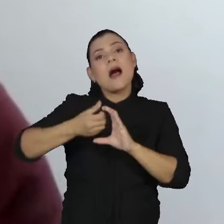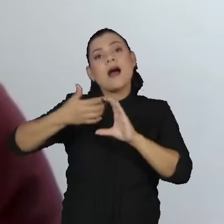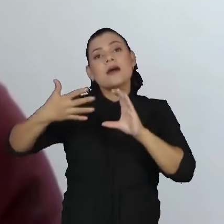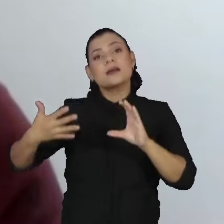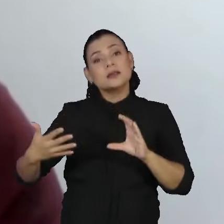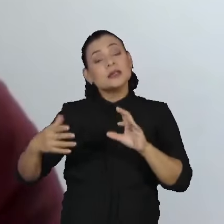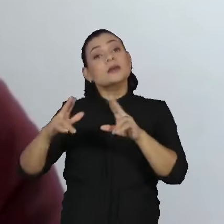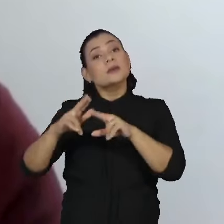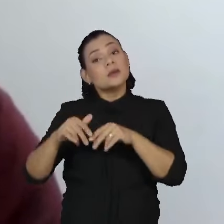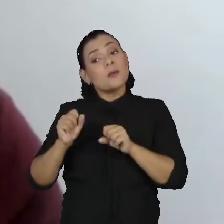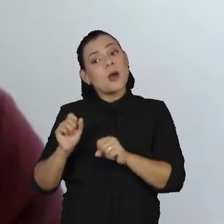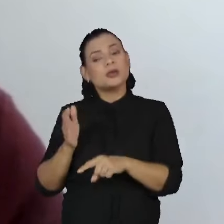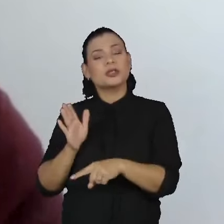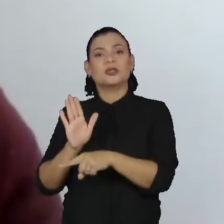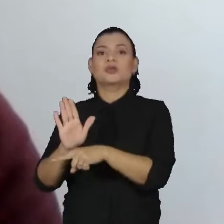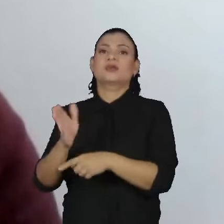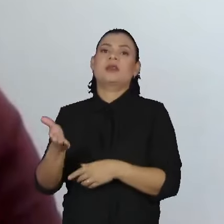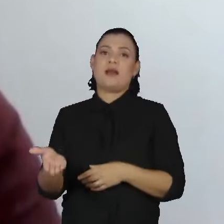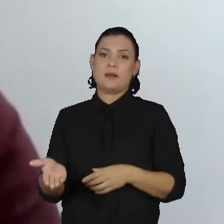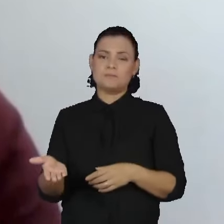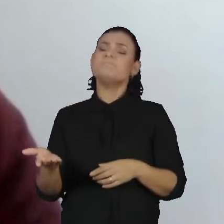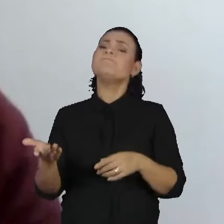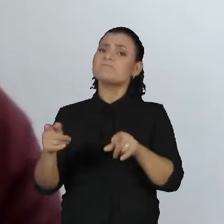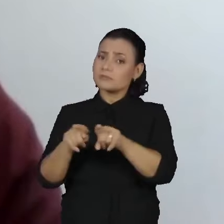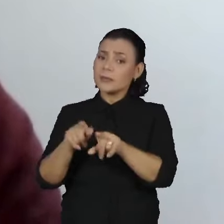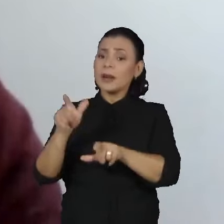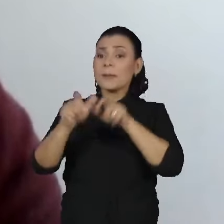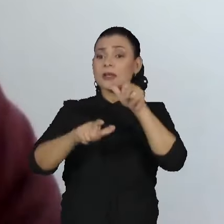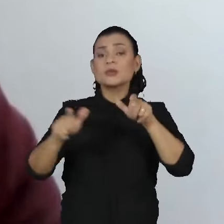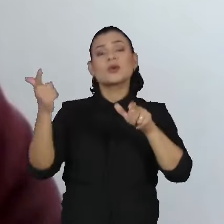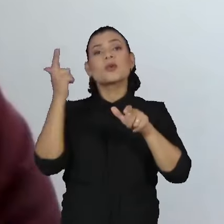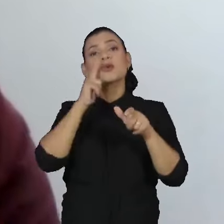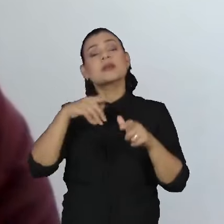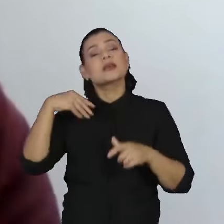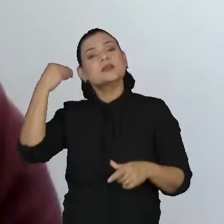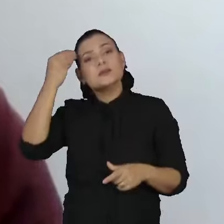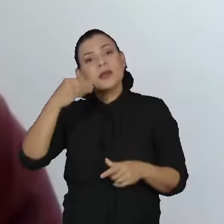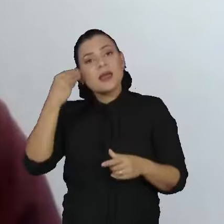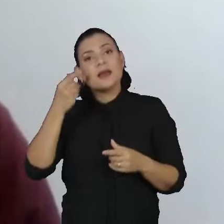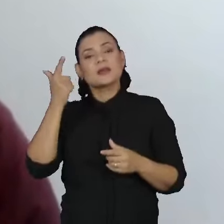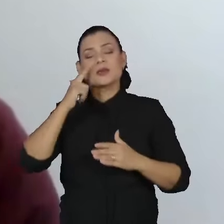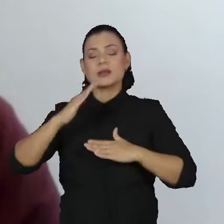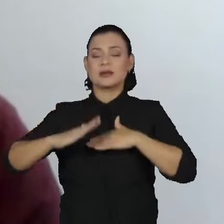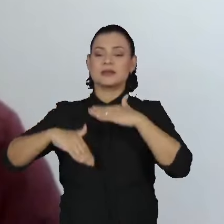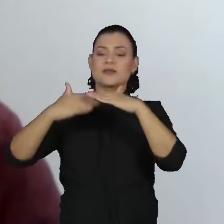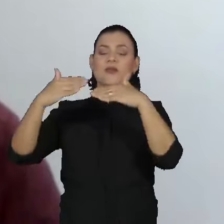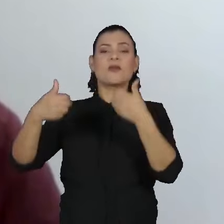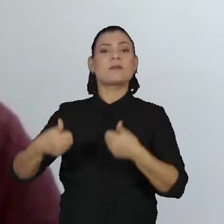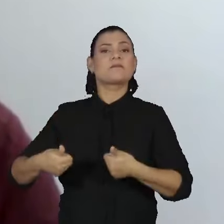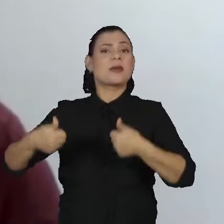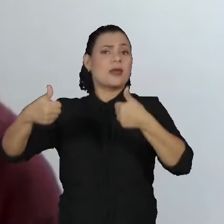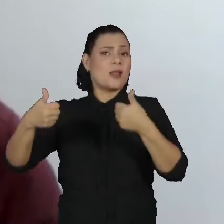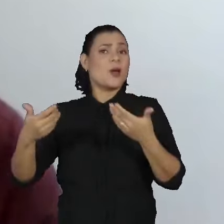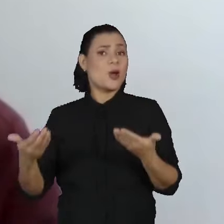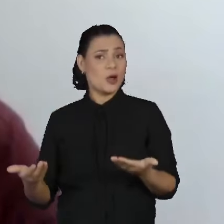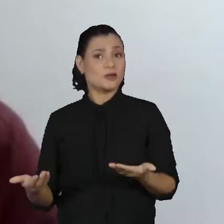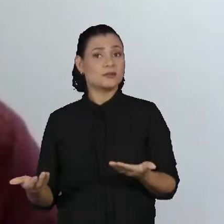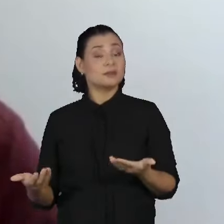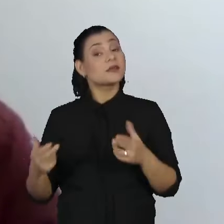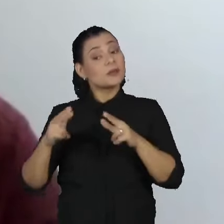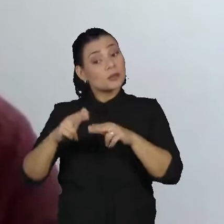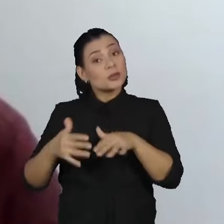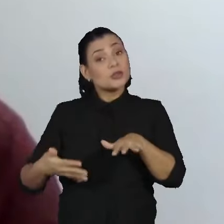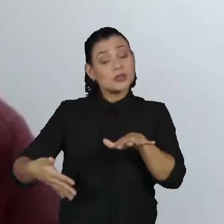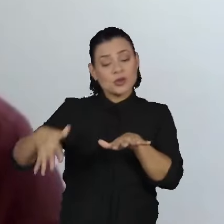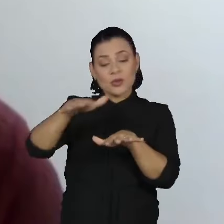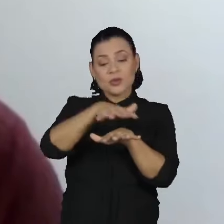ela pode ser verdadeiramente um apoio para que a pessoa consiga ter uma experiência e se desenvolver da melhor forma possível dentro daquele ambiente. Então, a inclusão